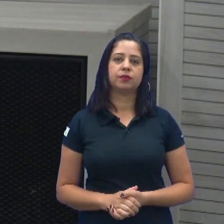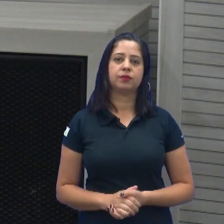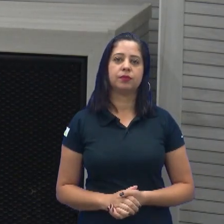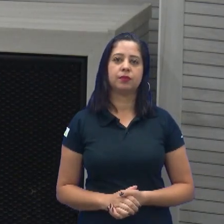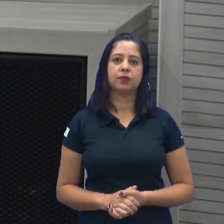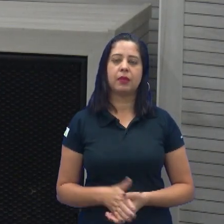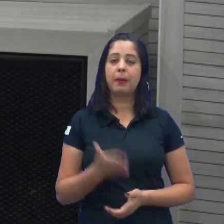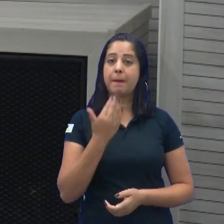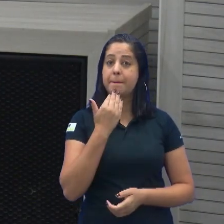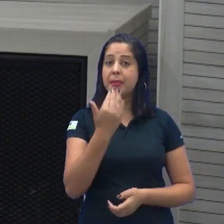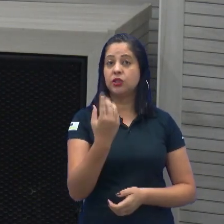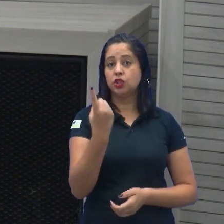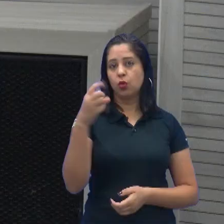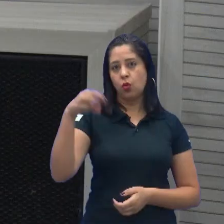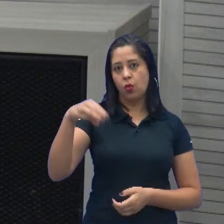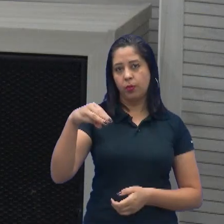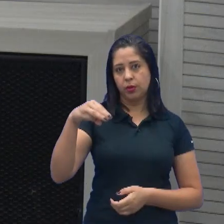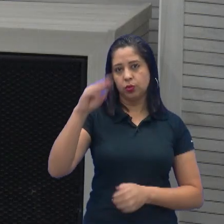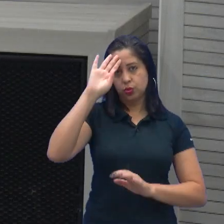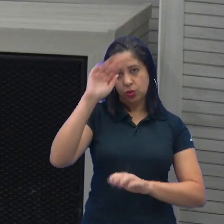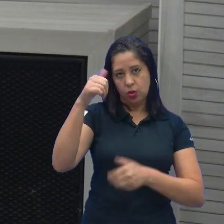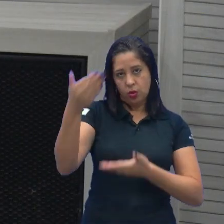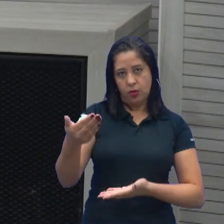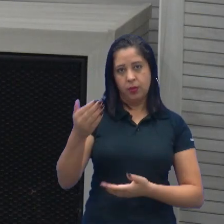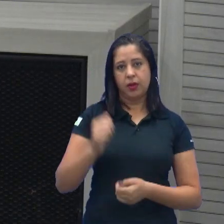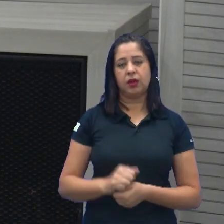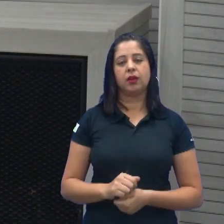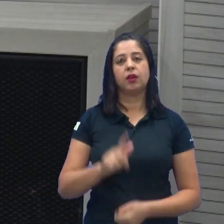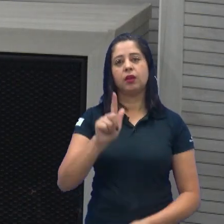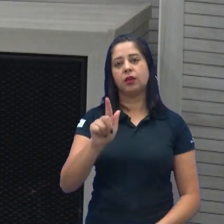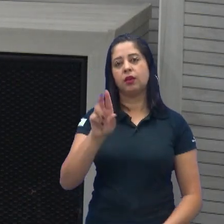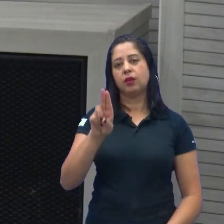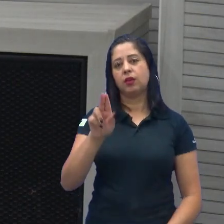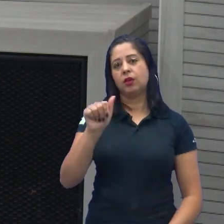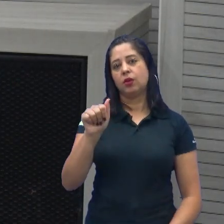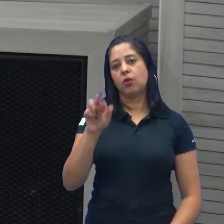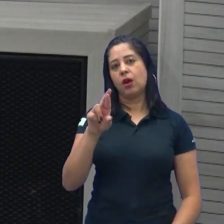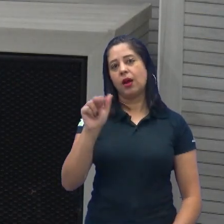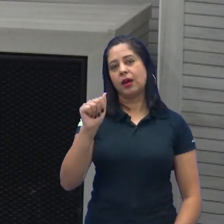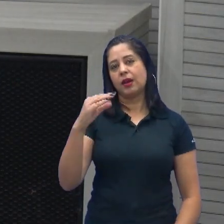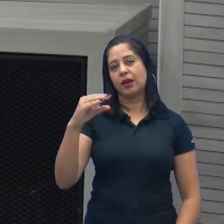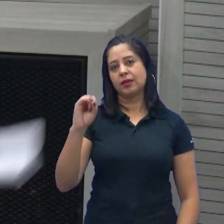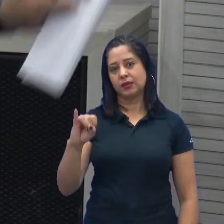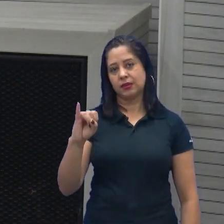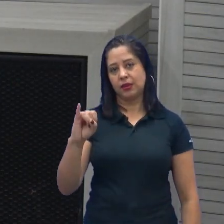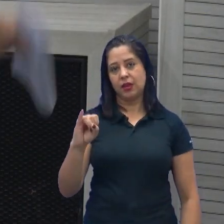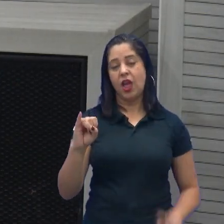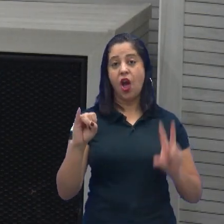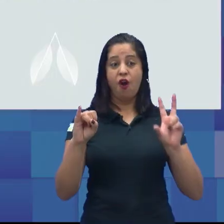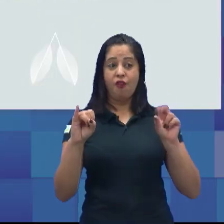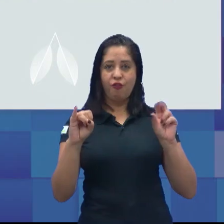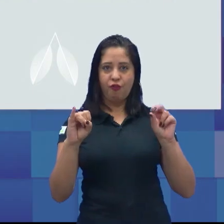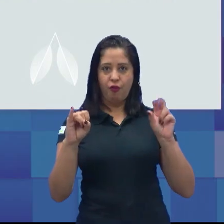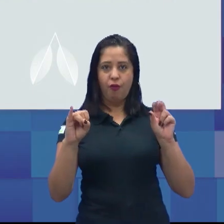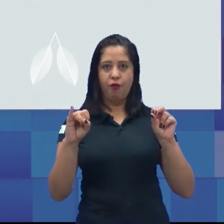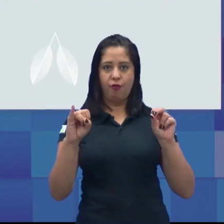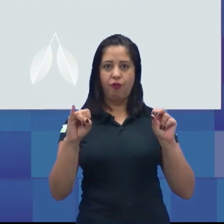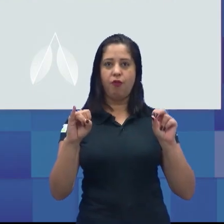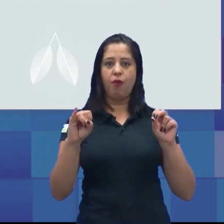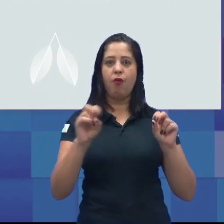pedir um minuto de silêncio para o senhor Guaraci Garcia Saraiva, o avô do Vitão que trabalha